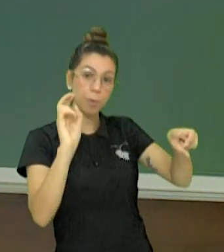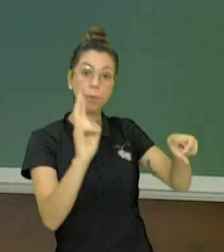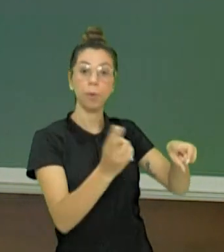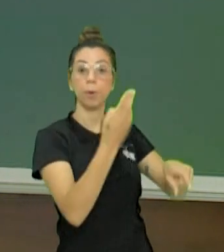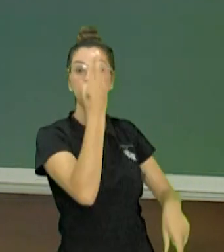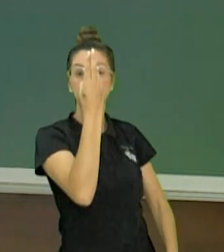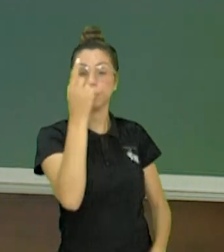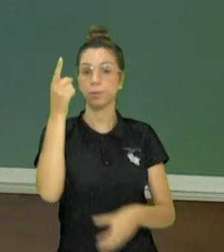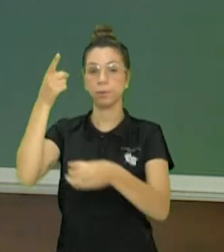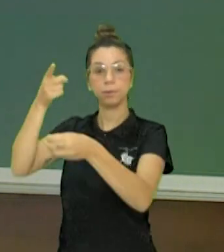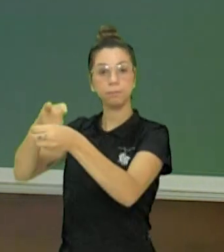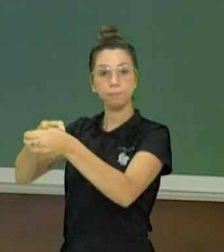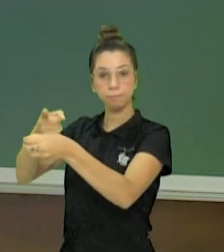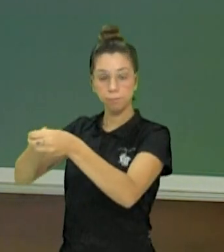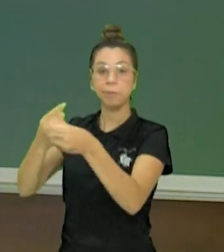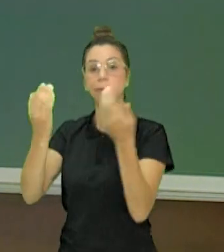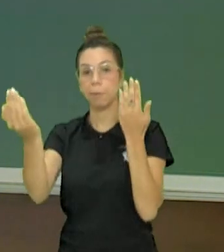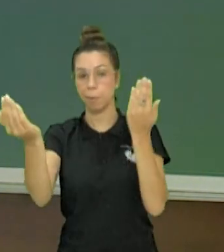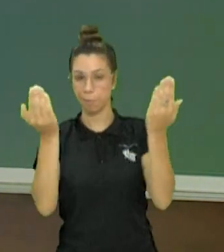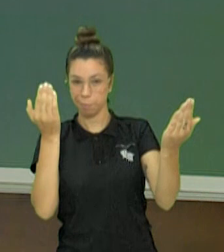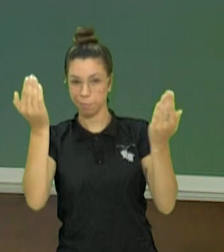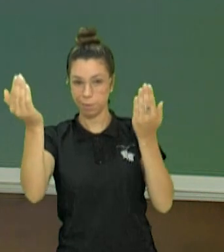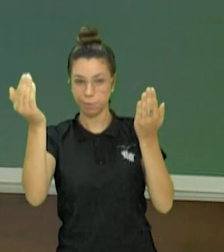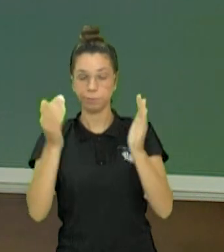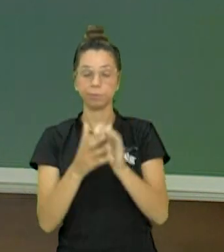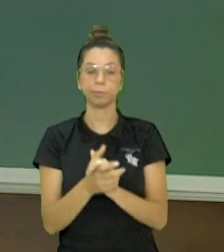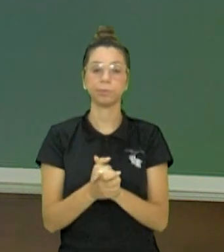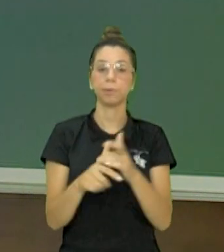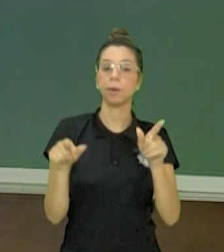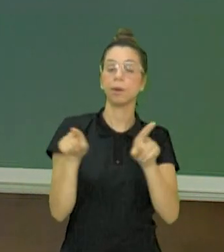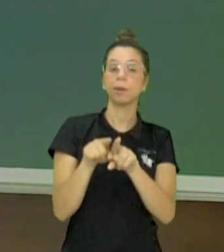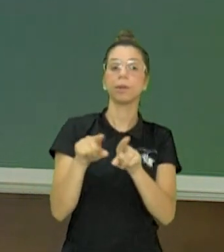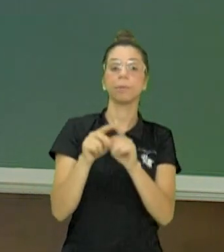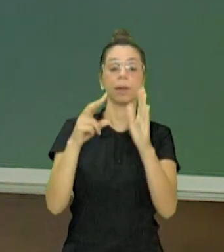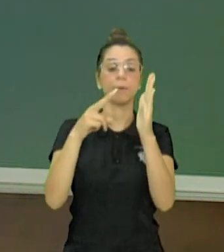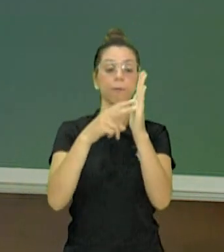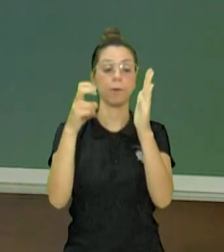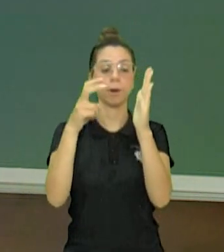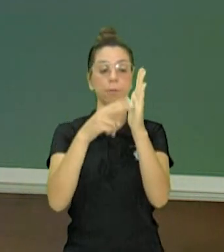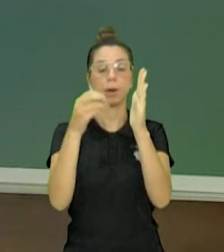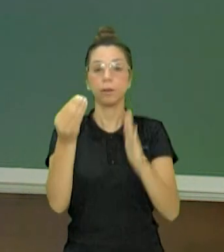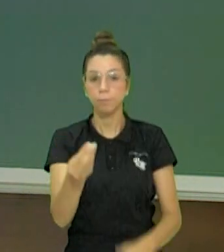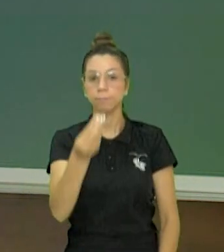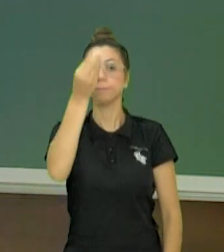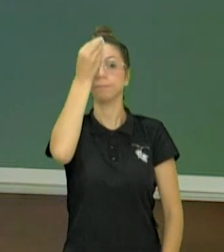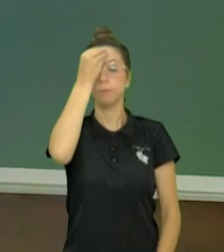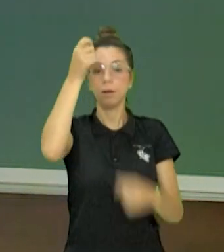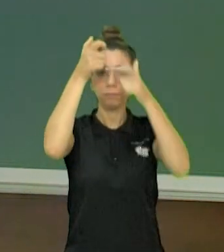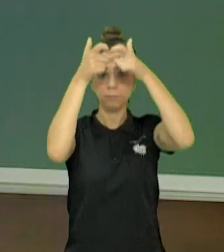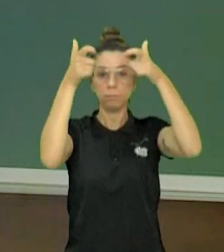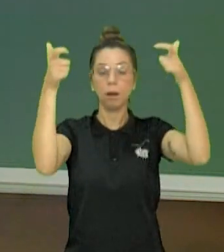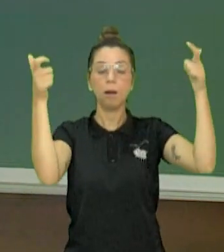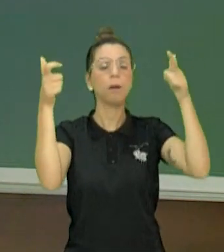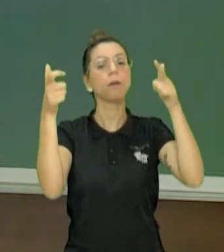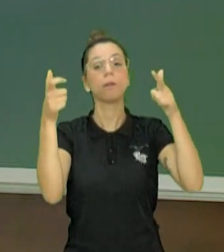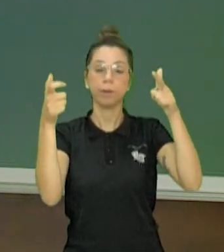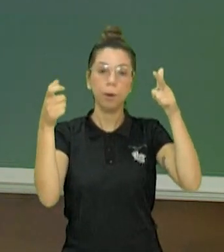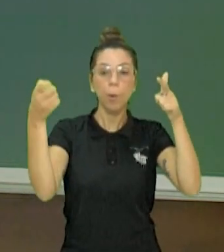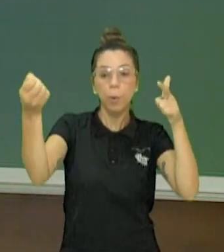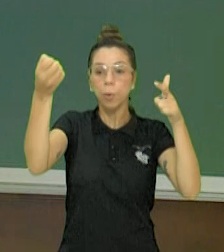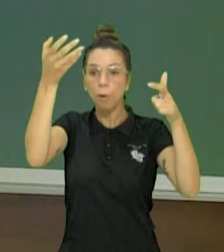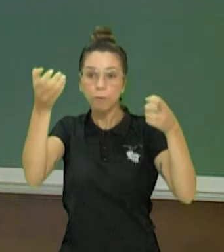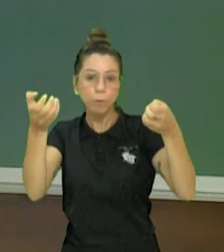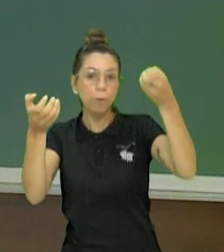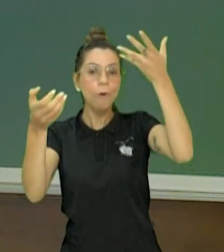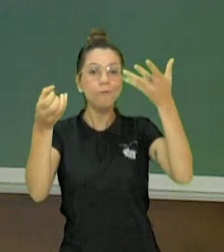sobre essa comparação, tá? Nós vamos aqui aumentar o nosso vocabulário, vamos conhecer, vamos aprender uma série de palavras novas e daí a